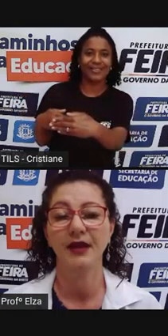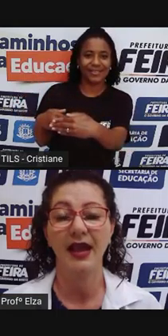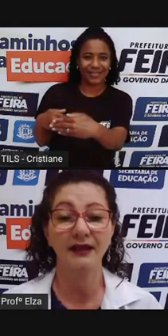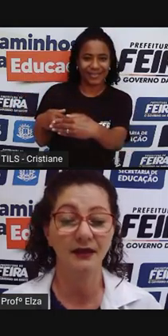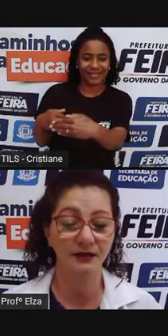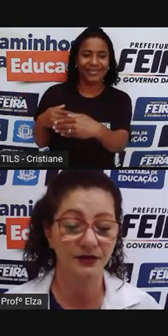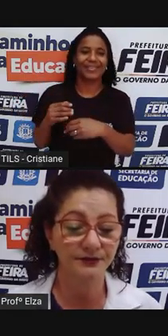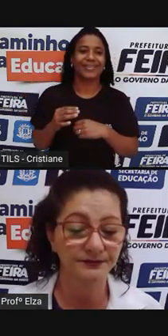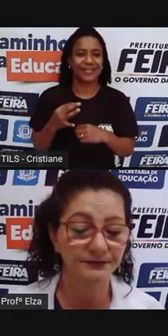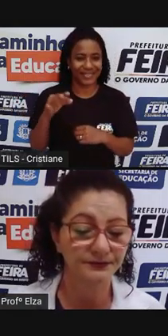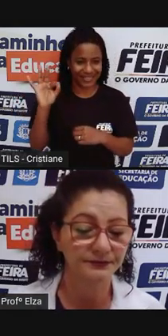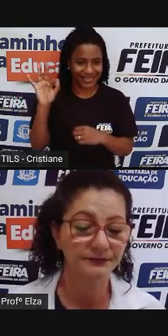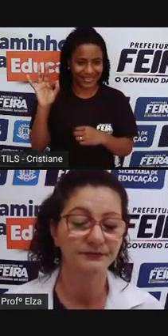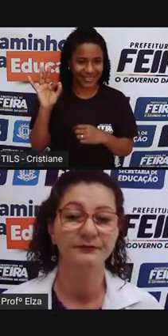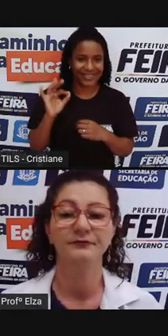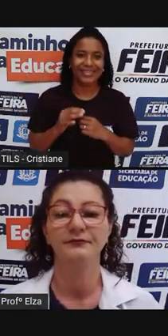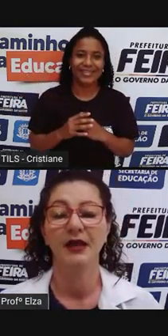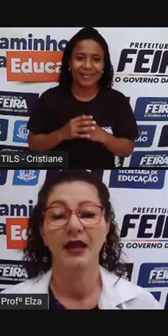And here,